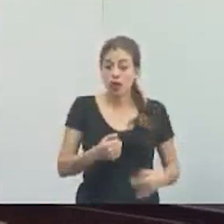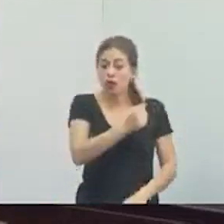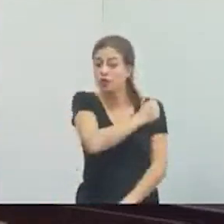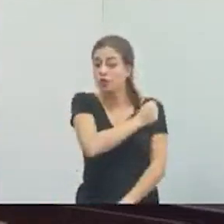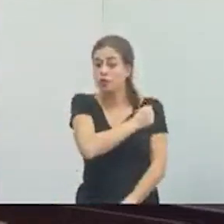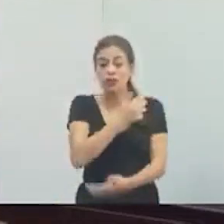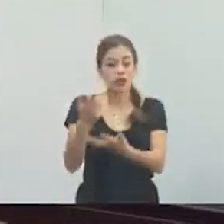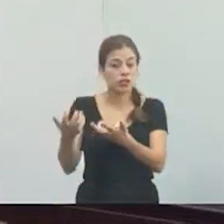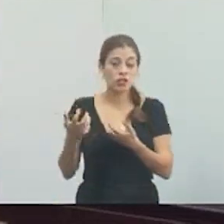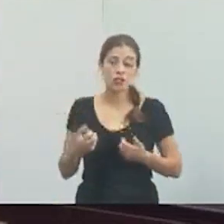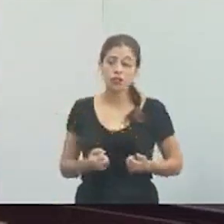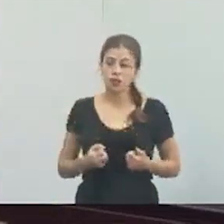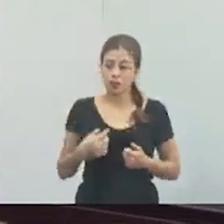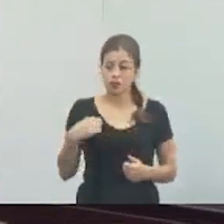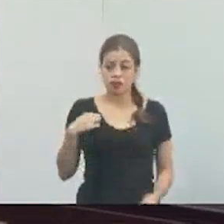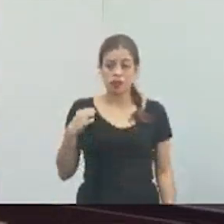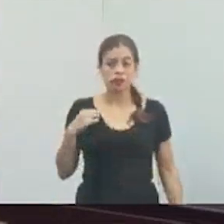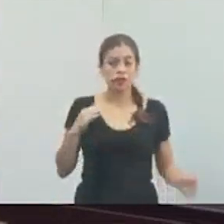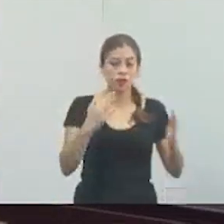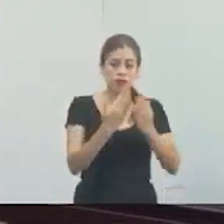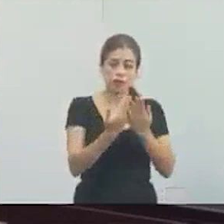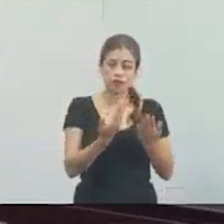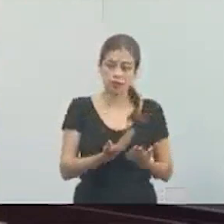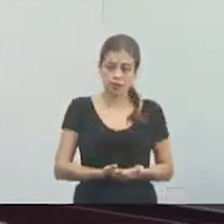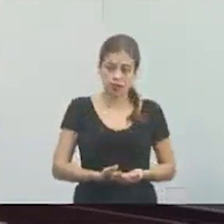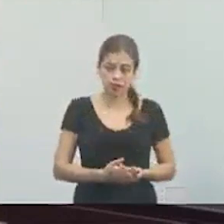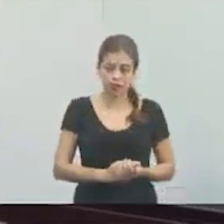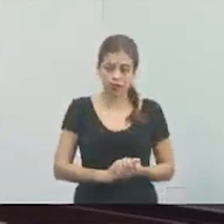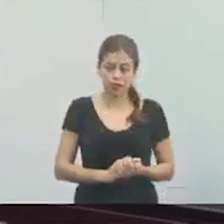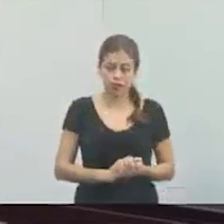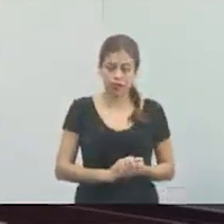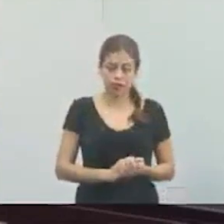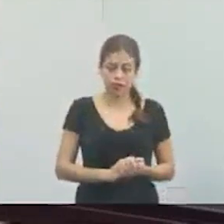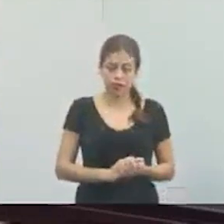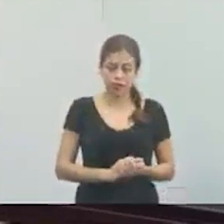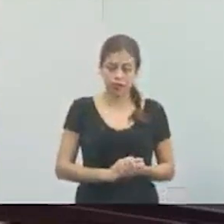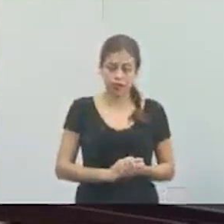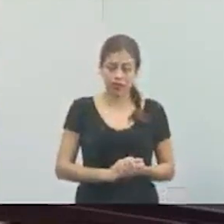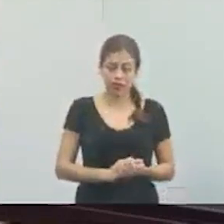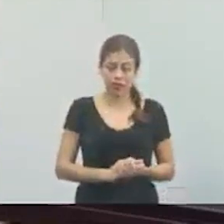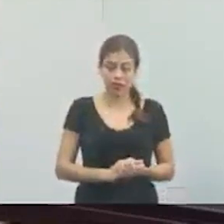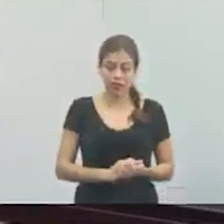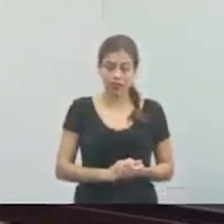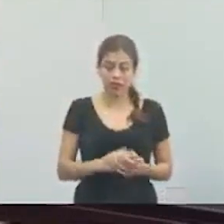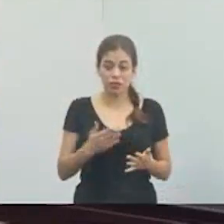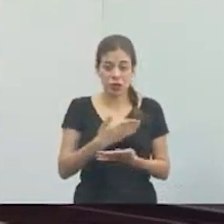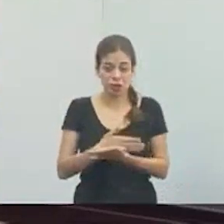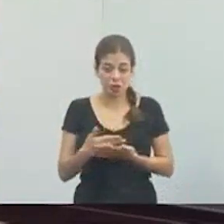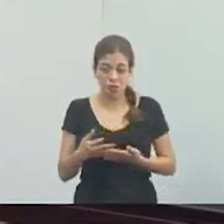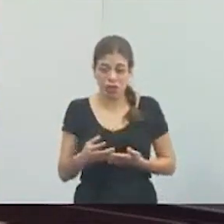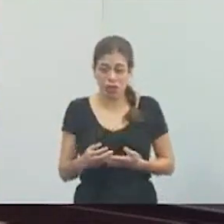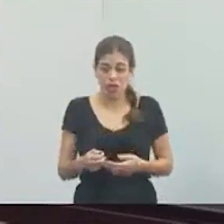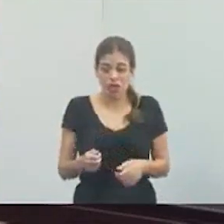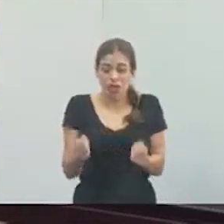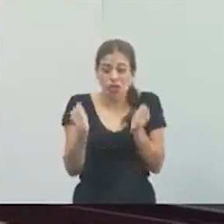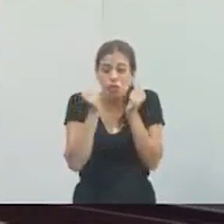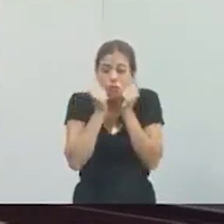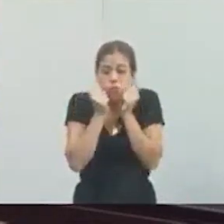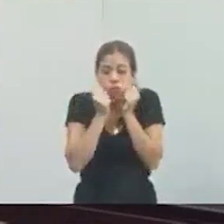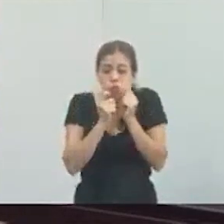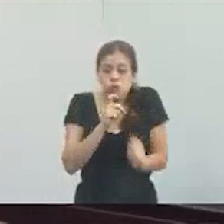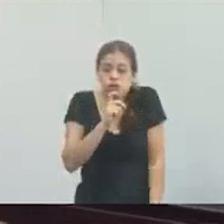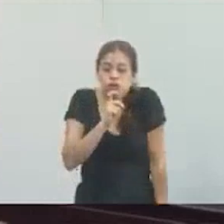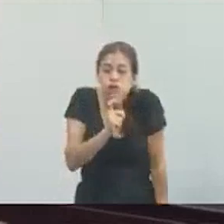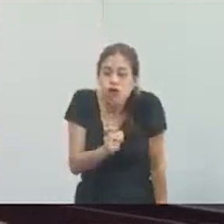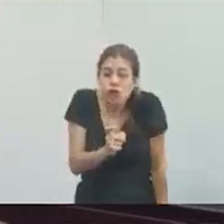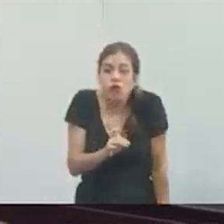receberam os uniformes. Não receberam os uniformes escolares. Daqui a pouco vai chegar o inverno e todo mundo sabe